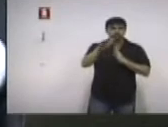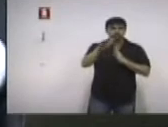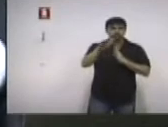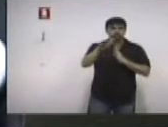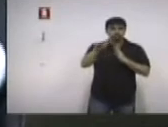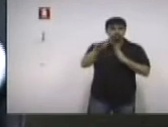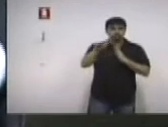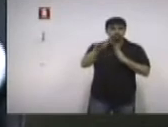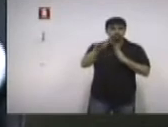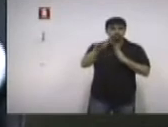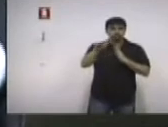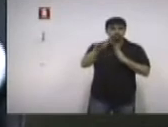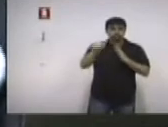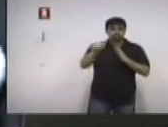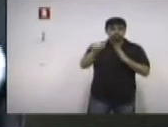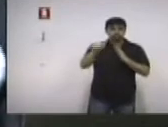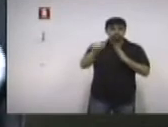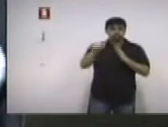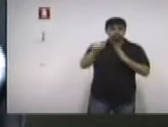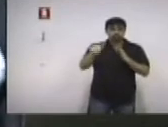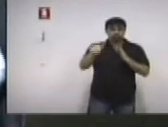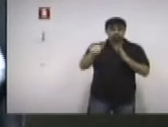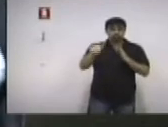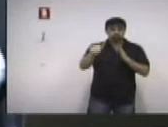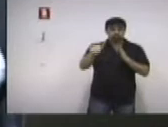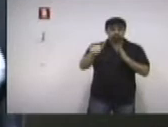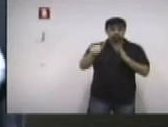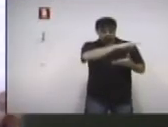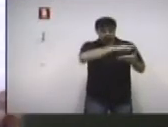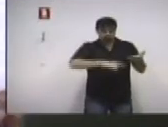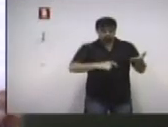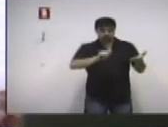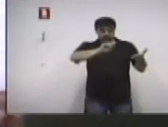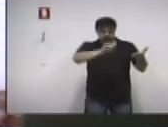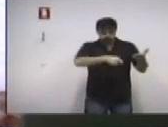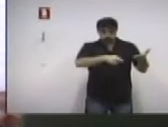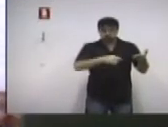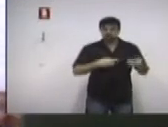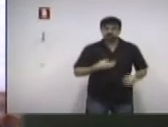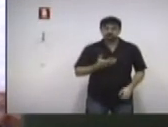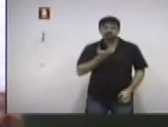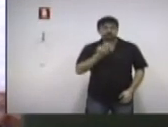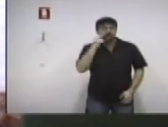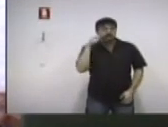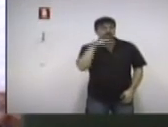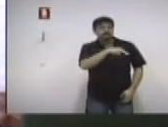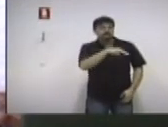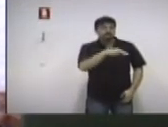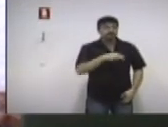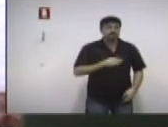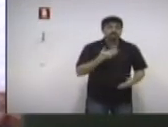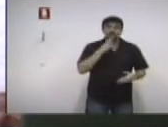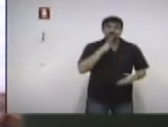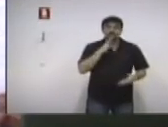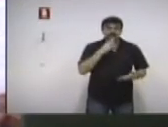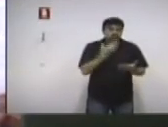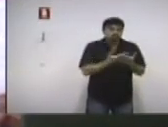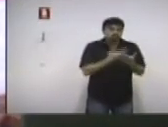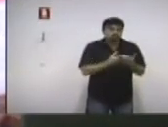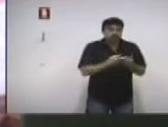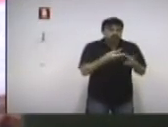Municipal e o Ministério Público que para mim era muito claro que